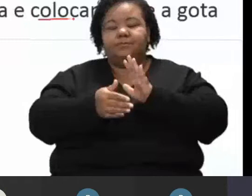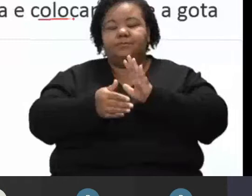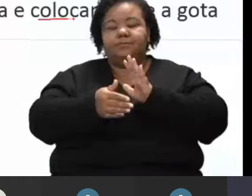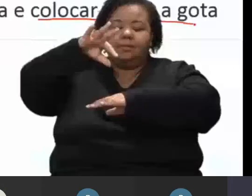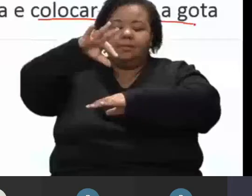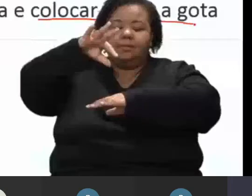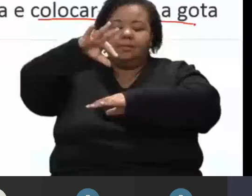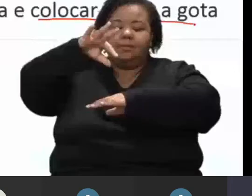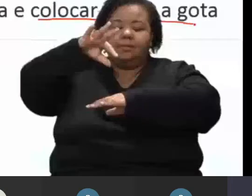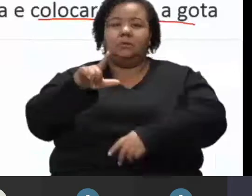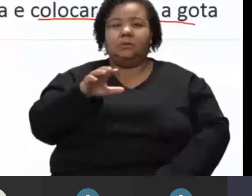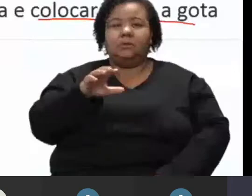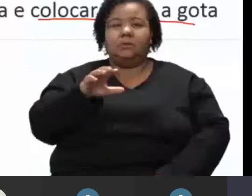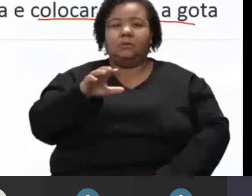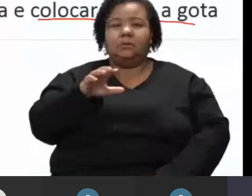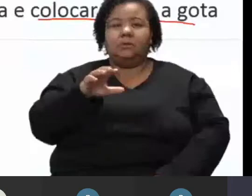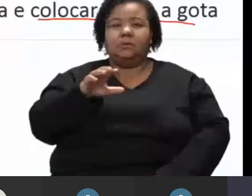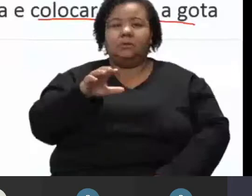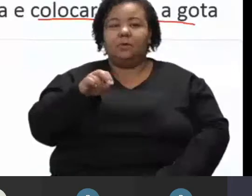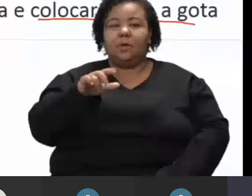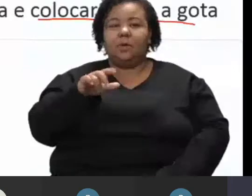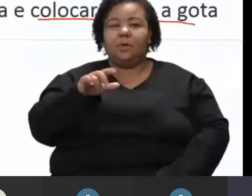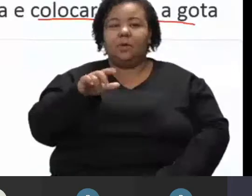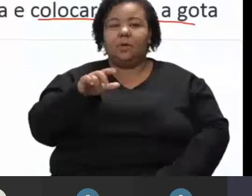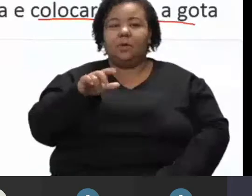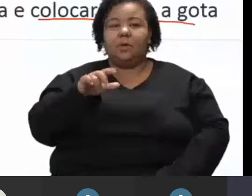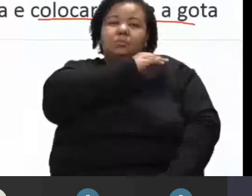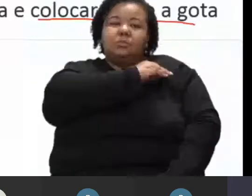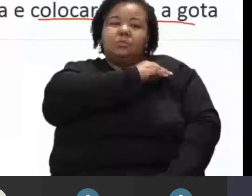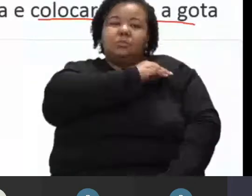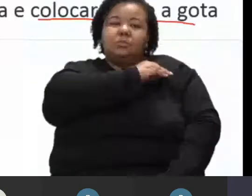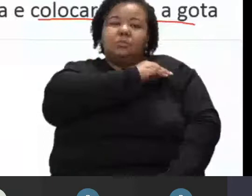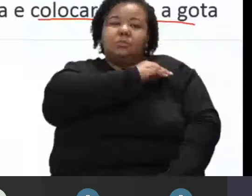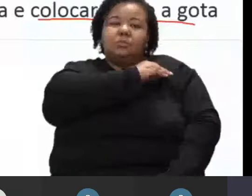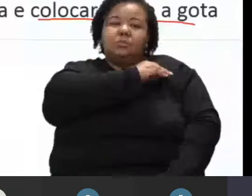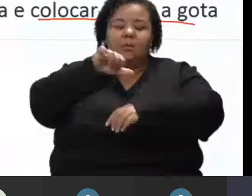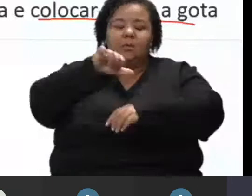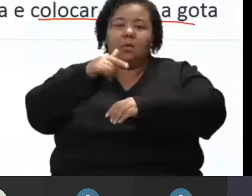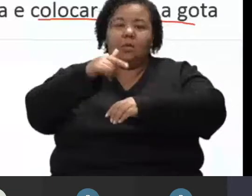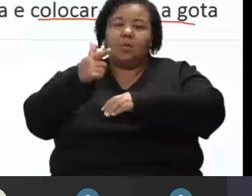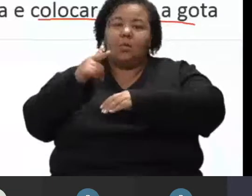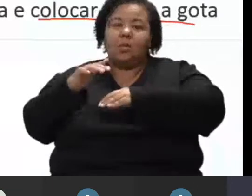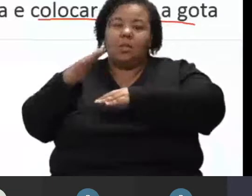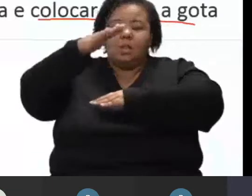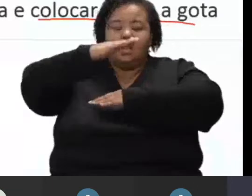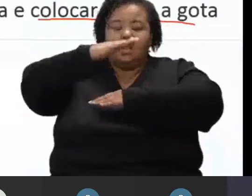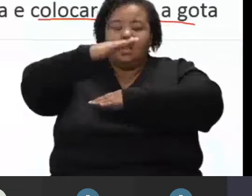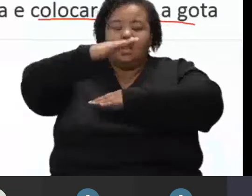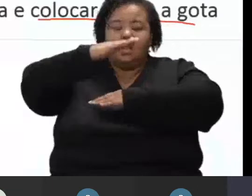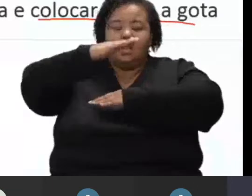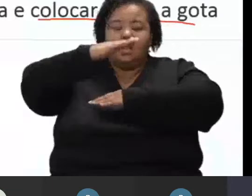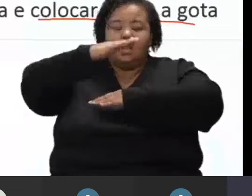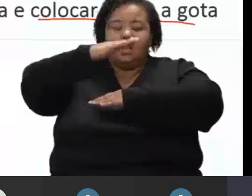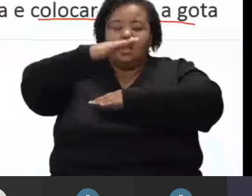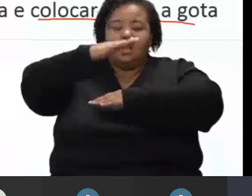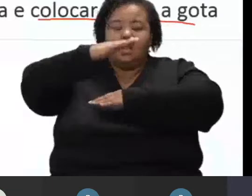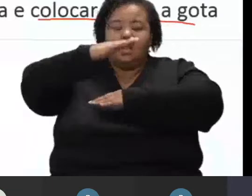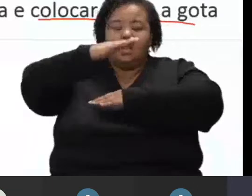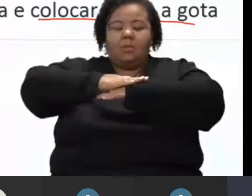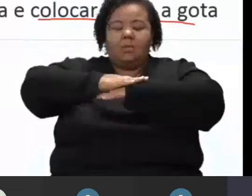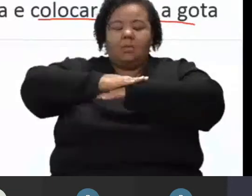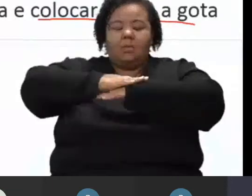lactofenol azul de algodão, homogeniza e cobre com a lamínula que nós vamos ali observar no